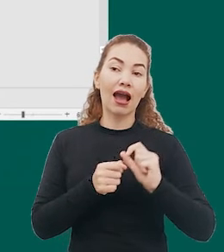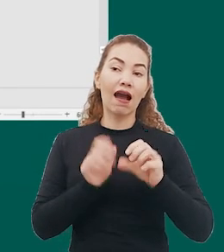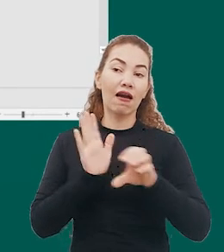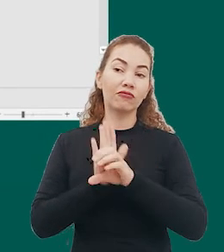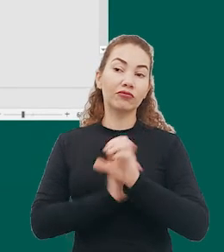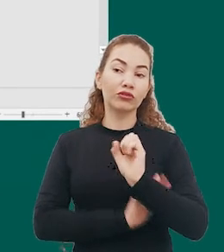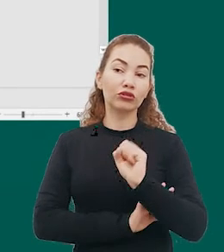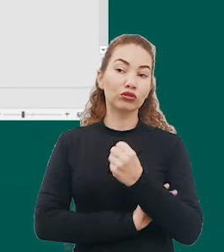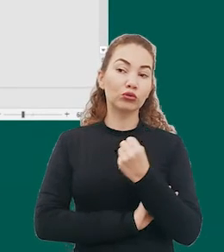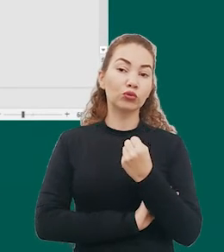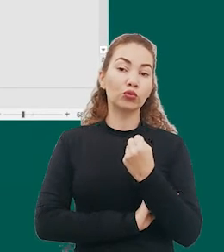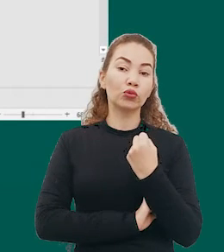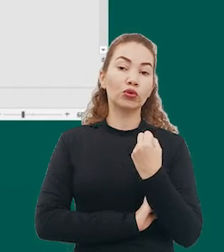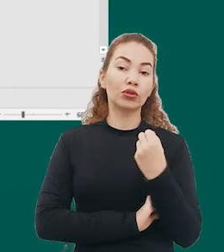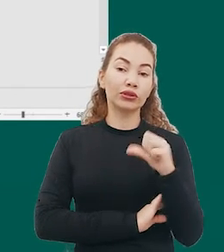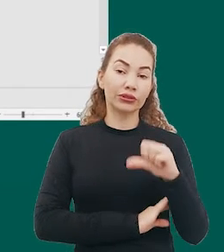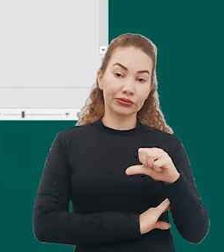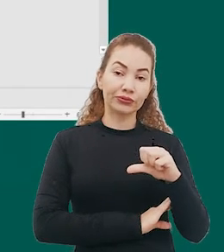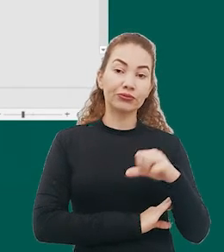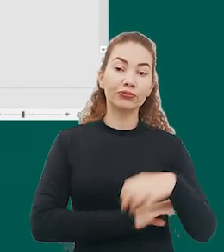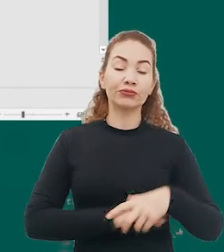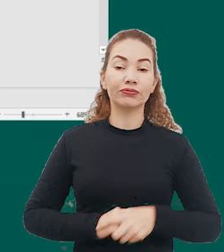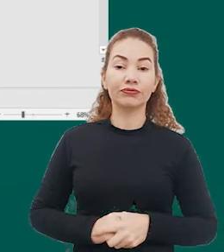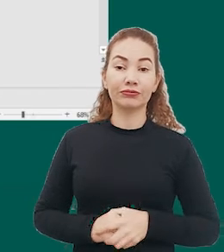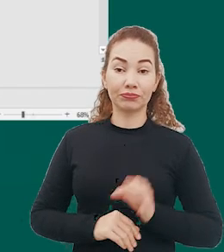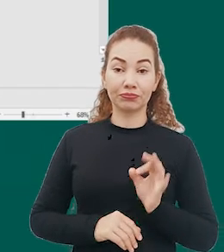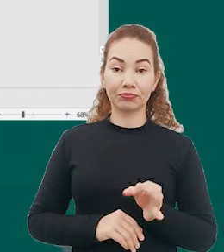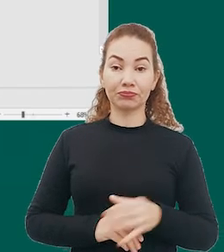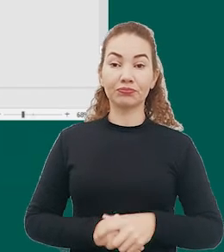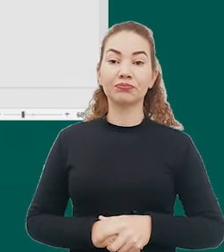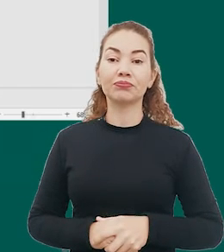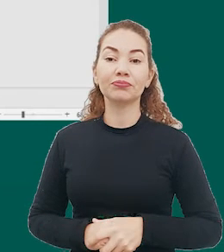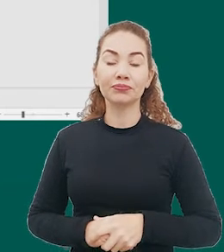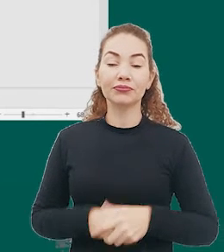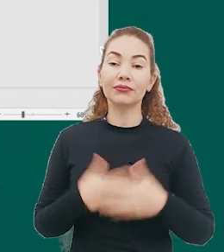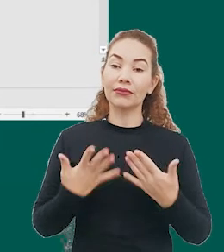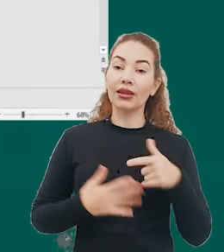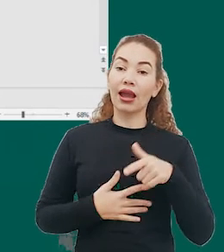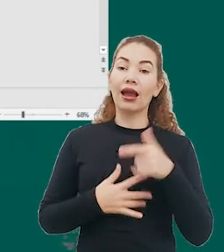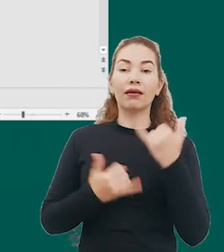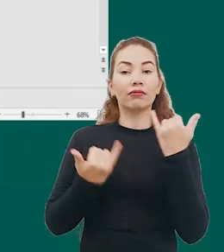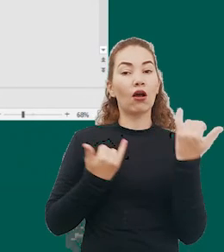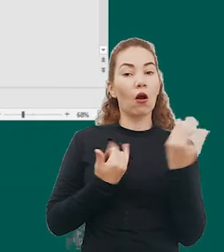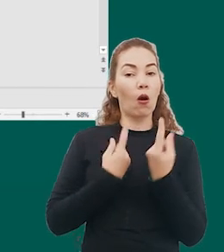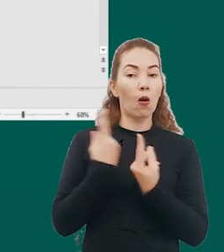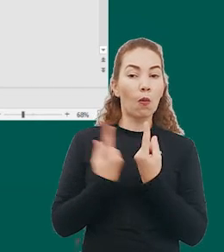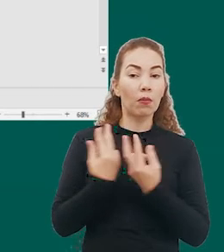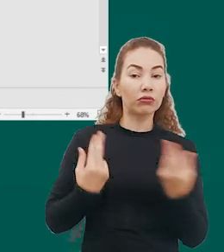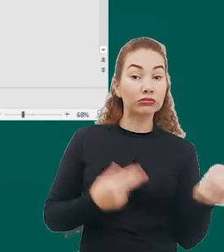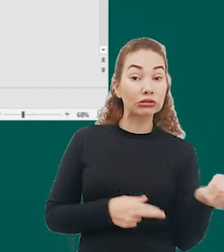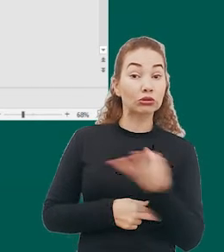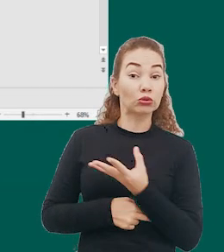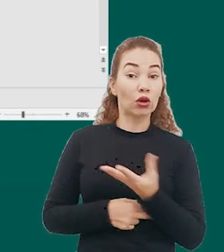código 89, certo? Então, estas são algumas novidades que nós